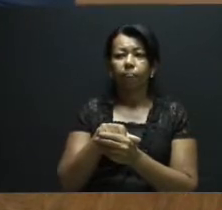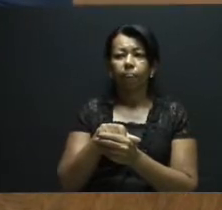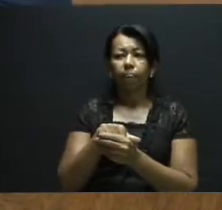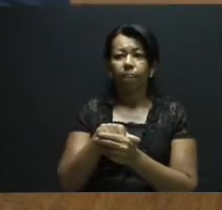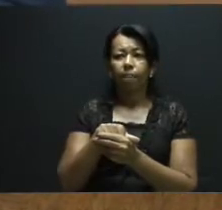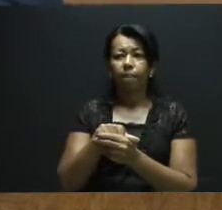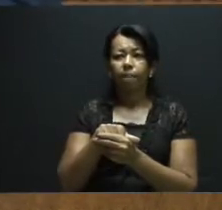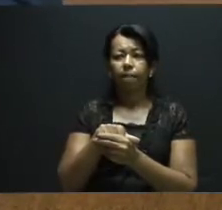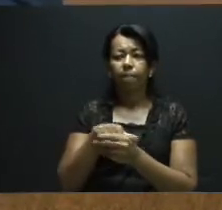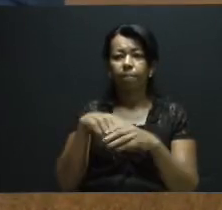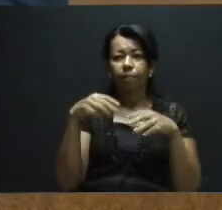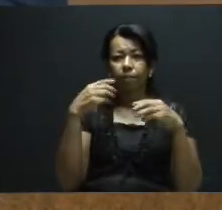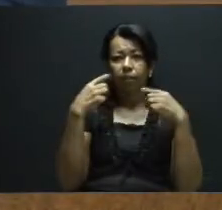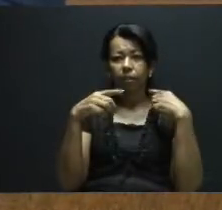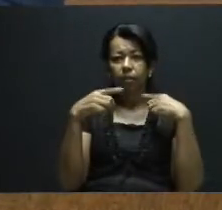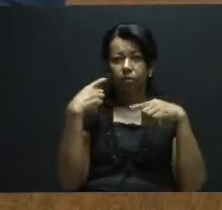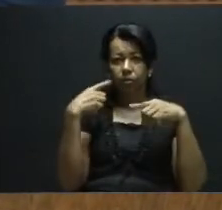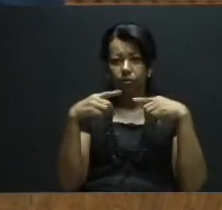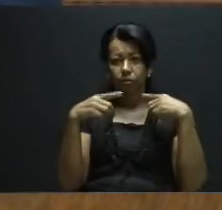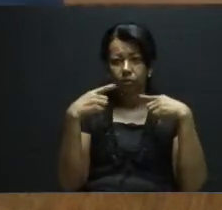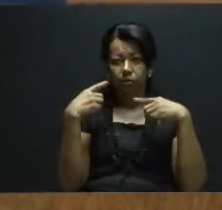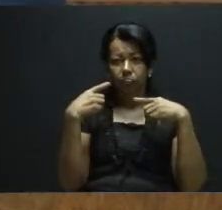em discurso